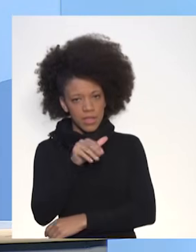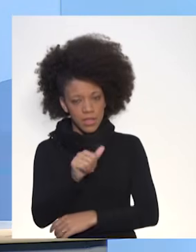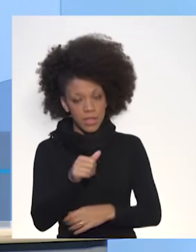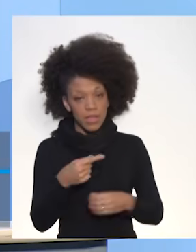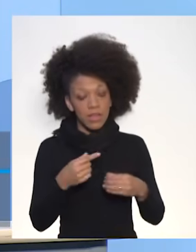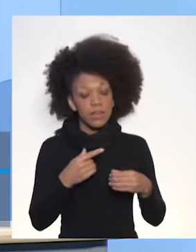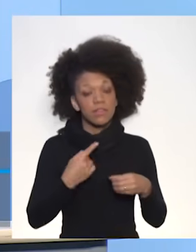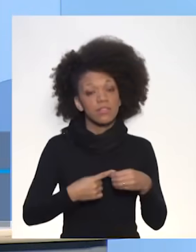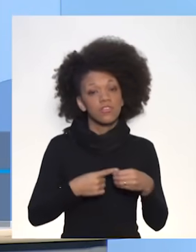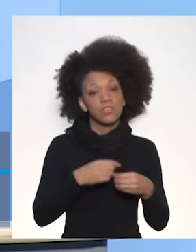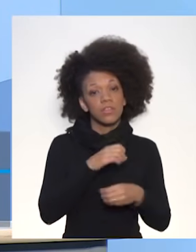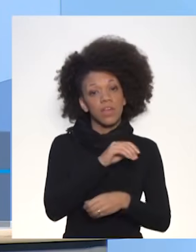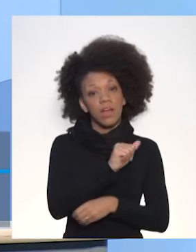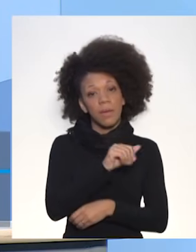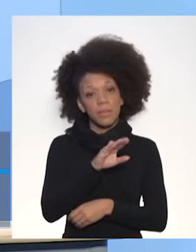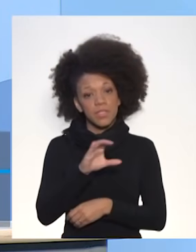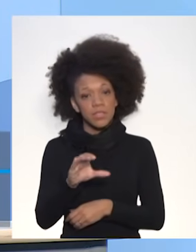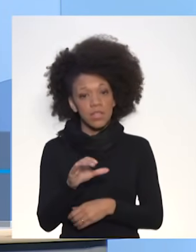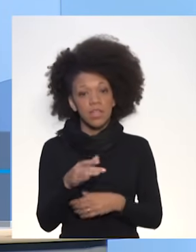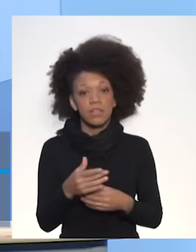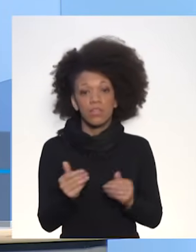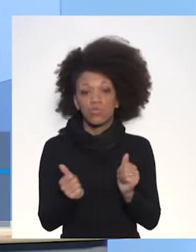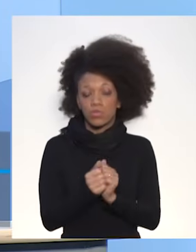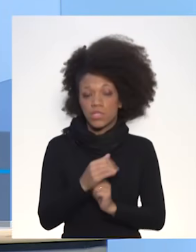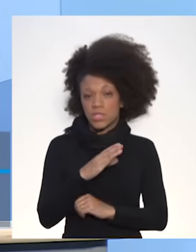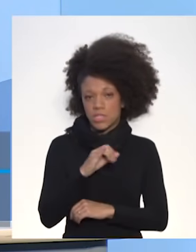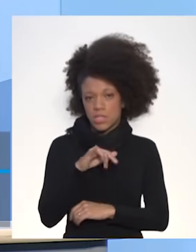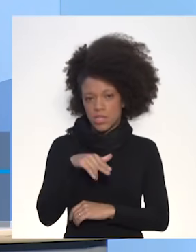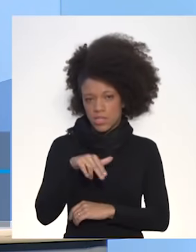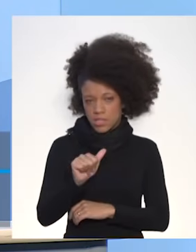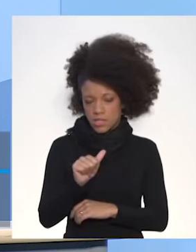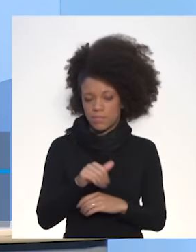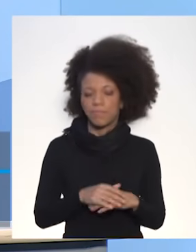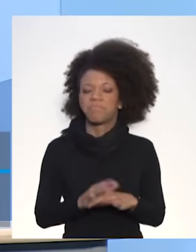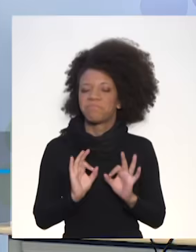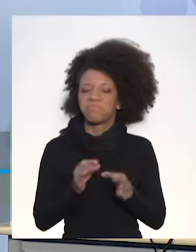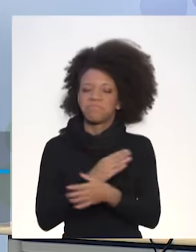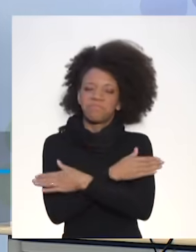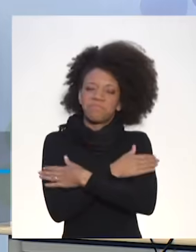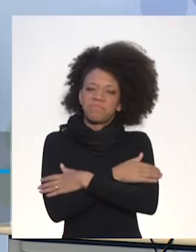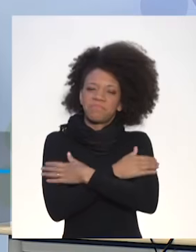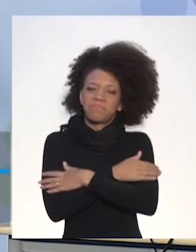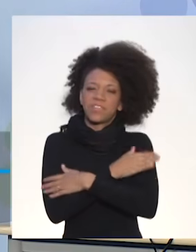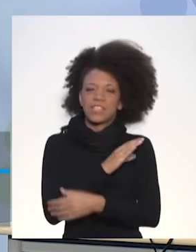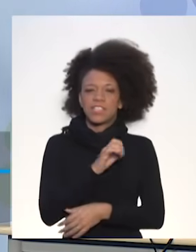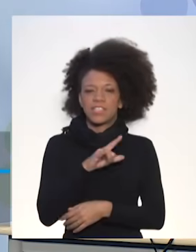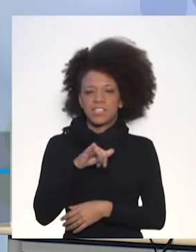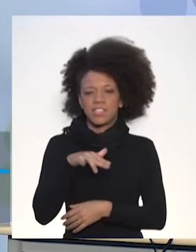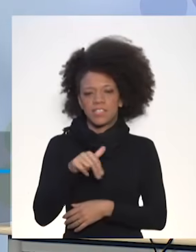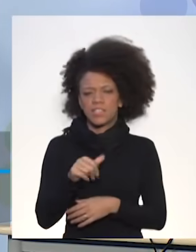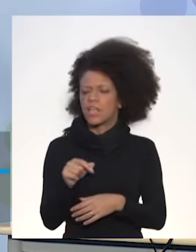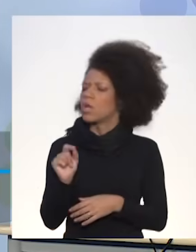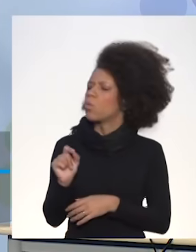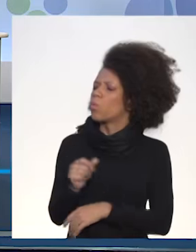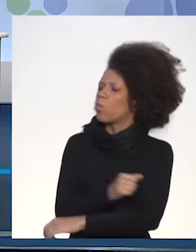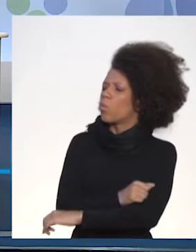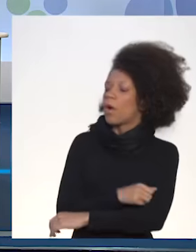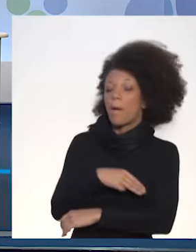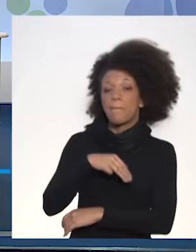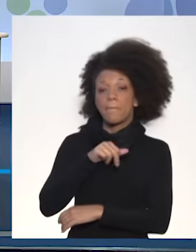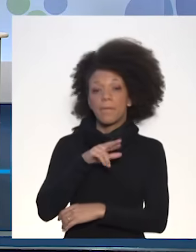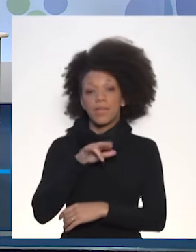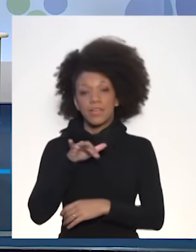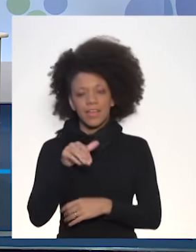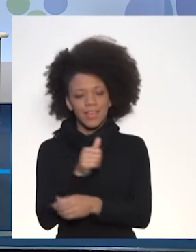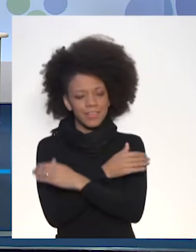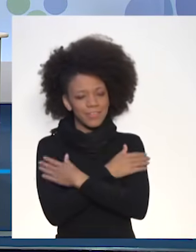Silva, lá de São Bernardo, tá com a professora Celina. É isso aí, é muito isso aí. Bom. Um grande abraço aí, professora Celina. E o nome da aluna qual é? Maiara. Maiara,